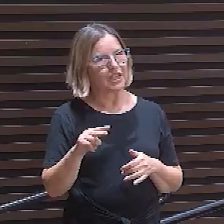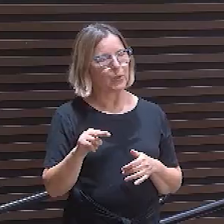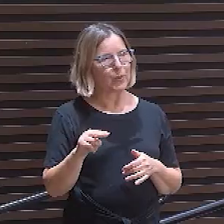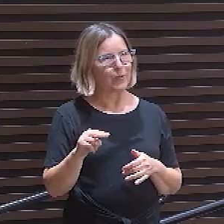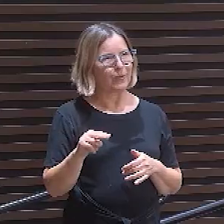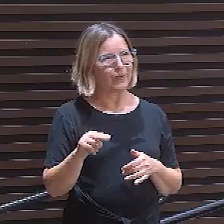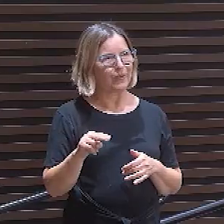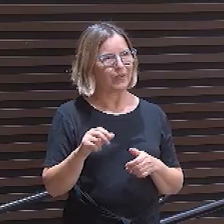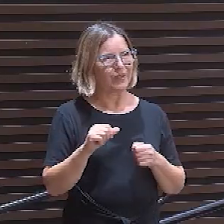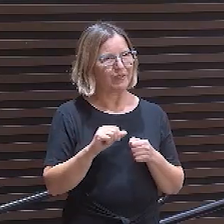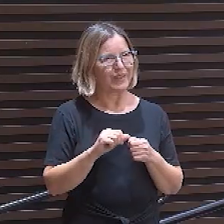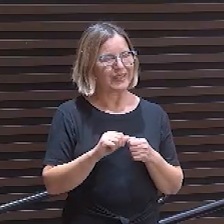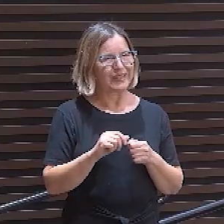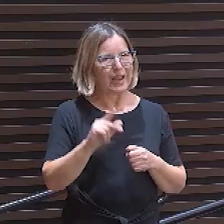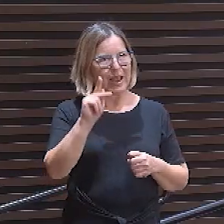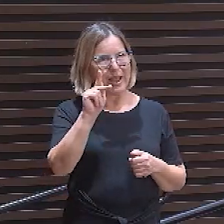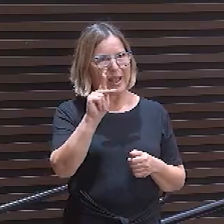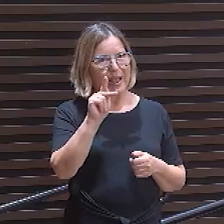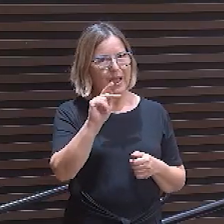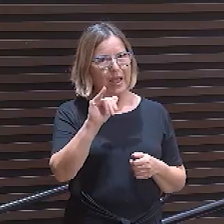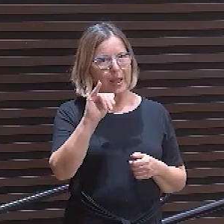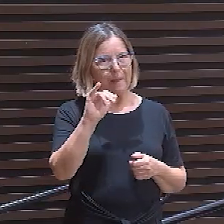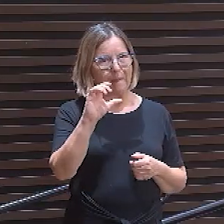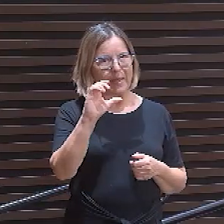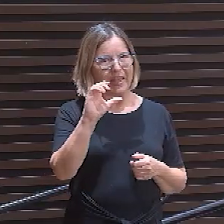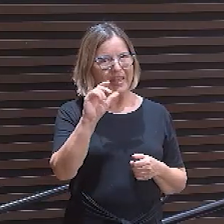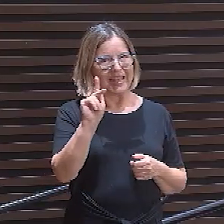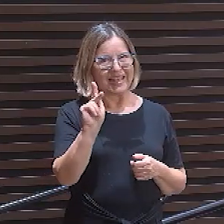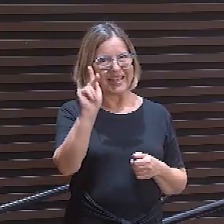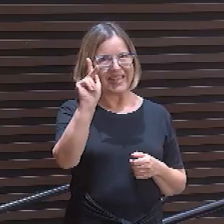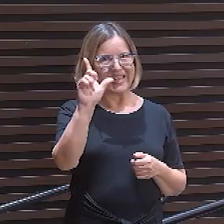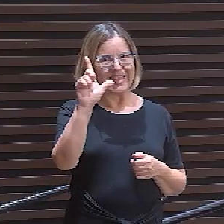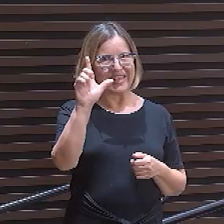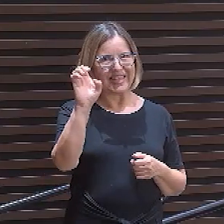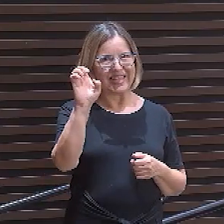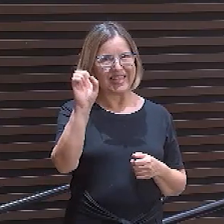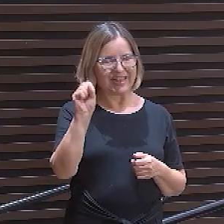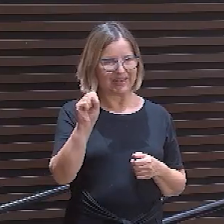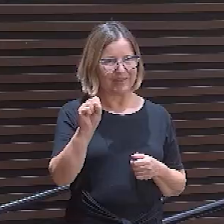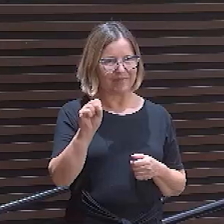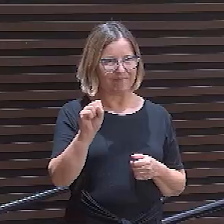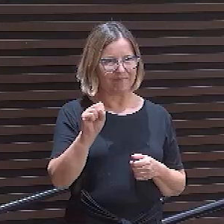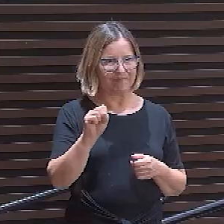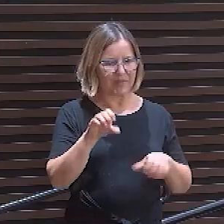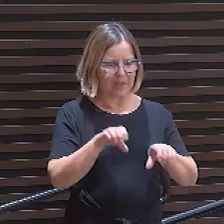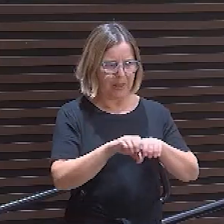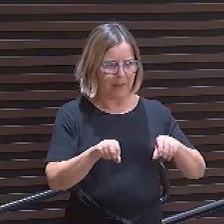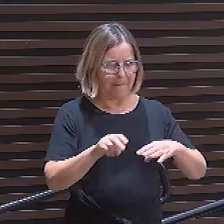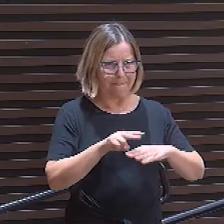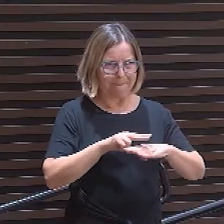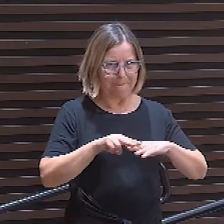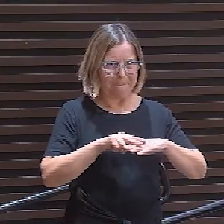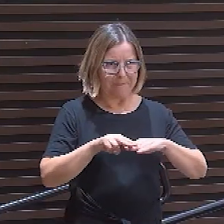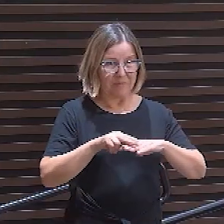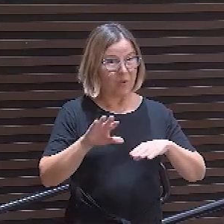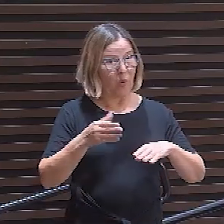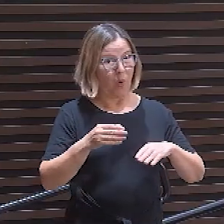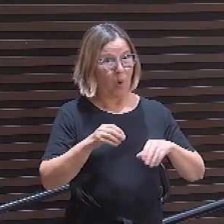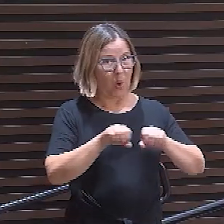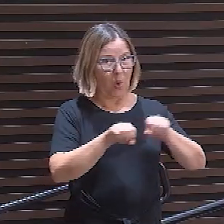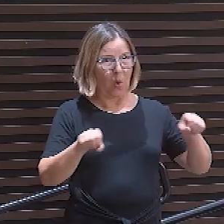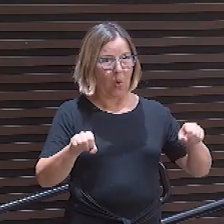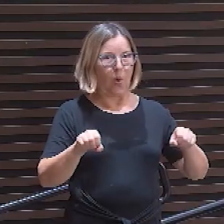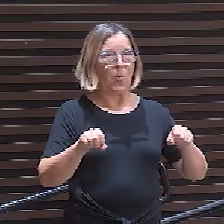é fazer picles, pegar pepino ou cenoura e fazer picles. Esse